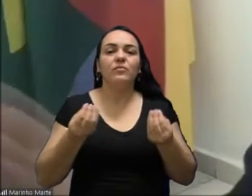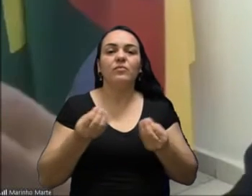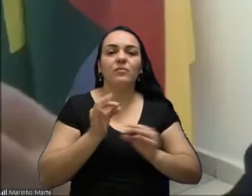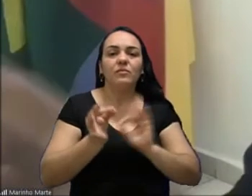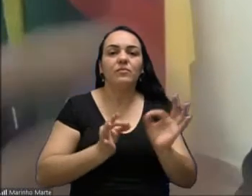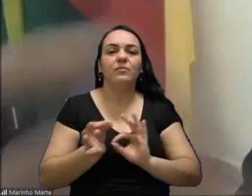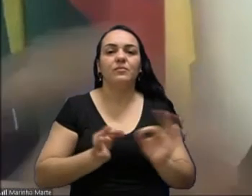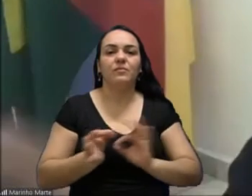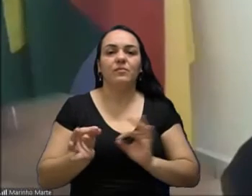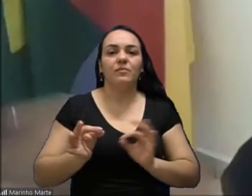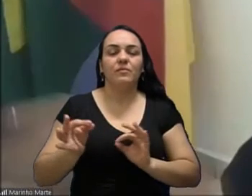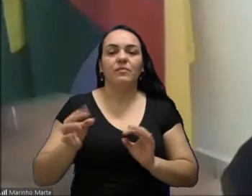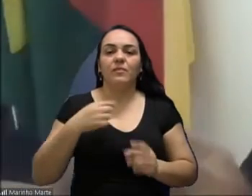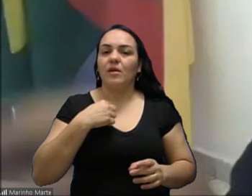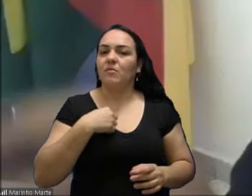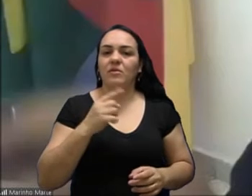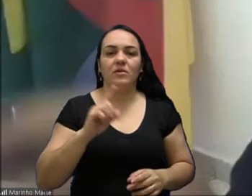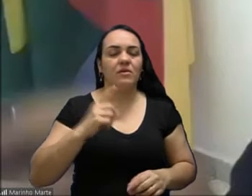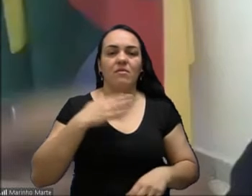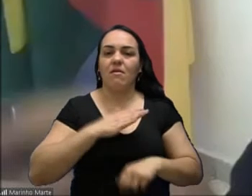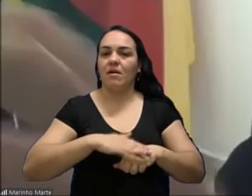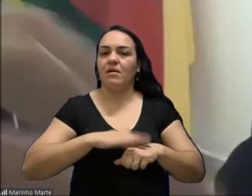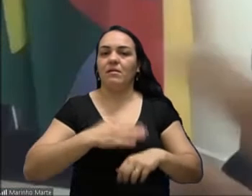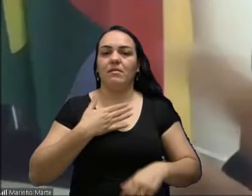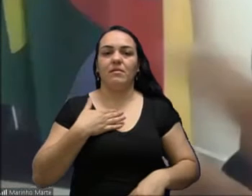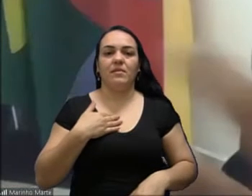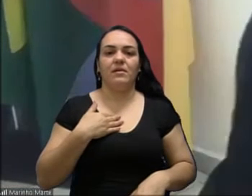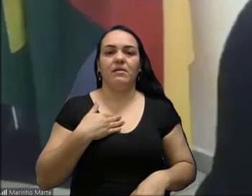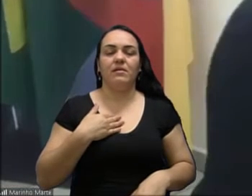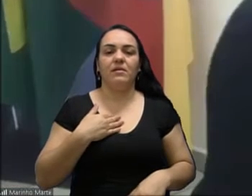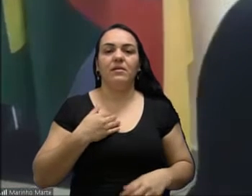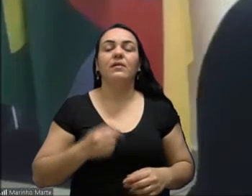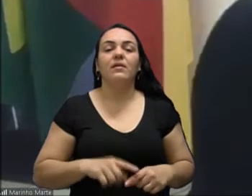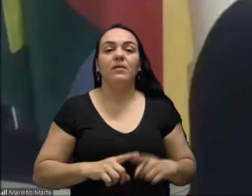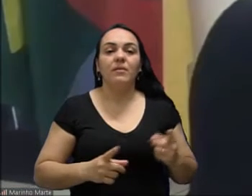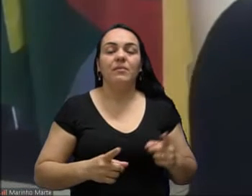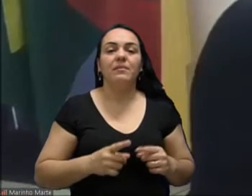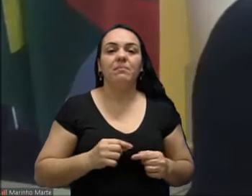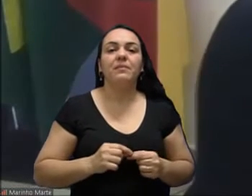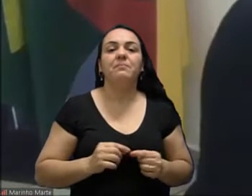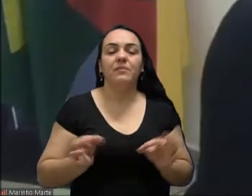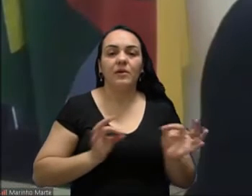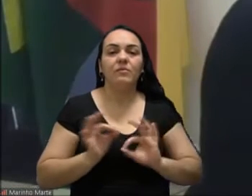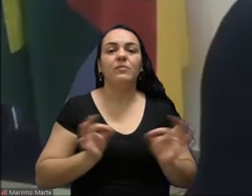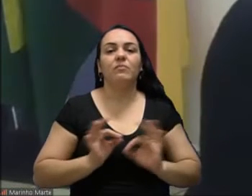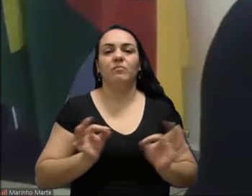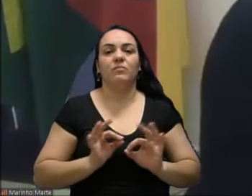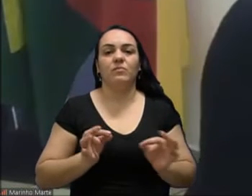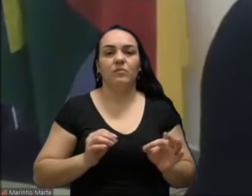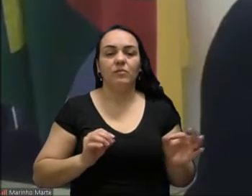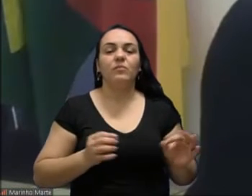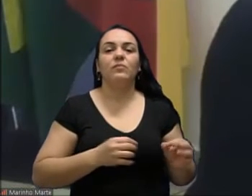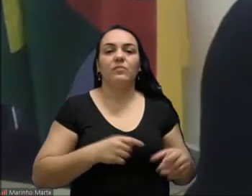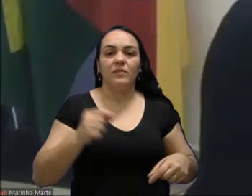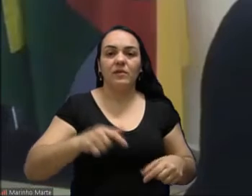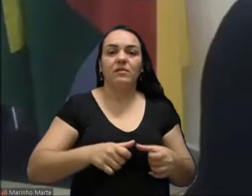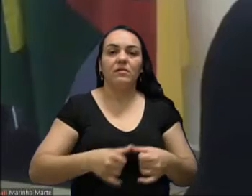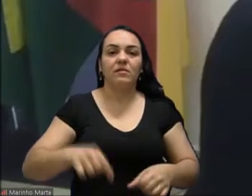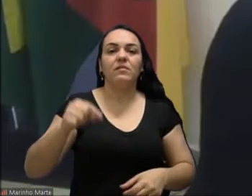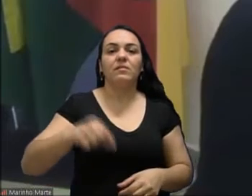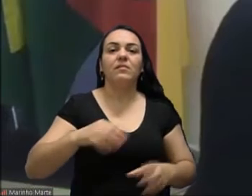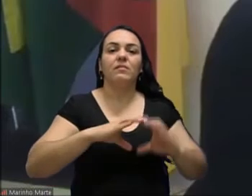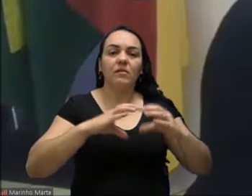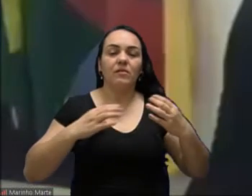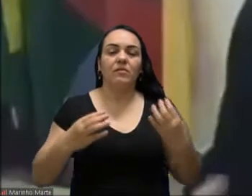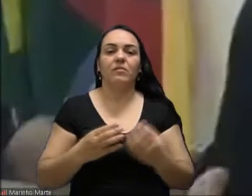projeto o do projeto não é meu o projeto a partir da da propositura é um projeto que tramita na câmara ninguém é